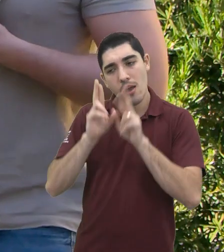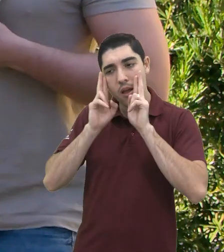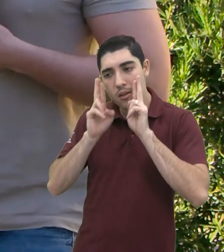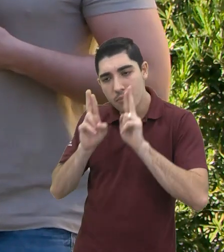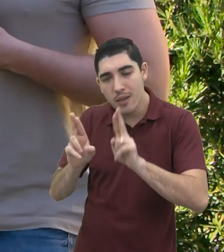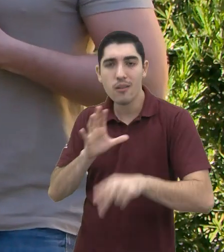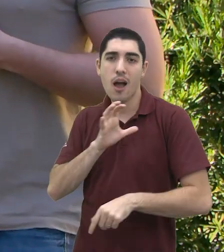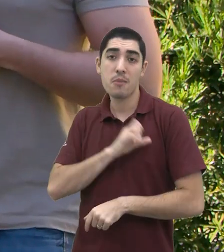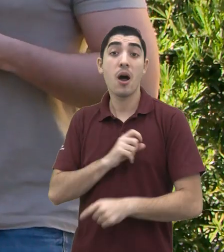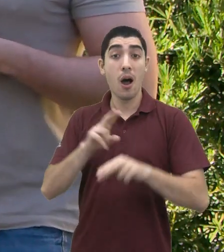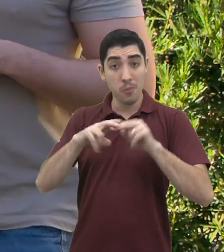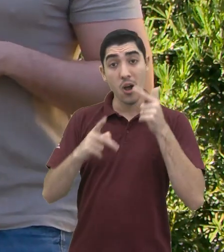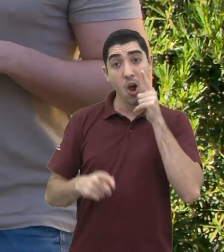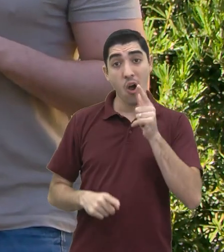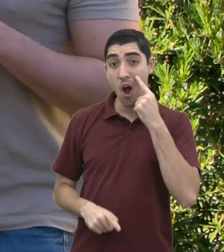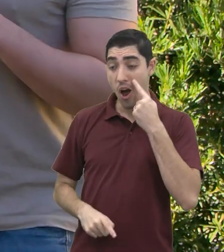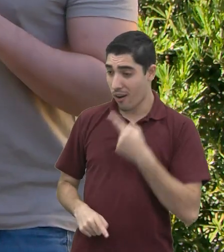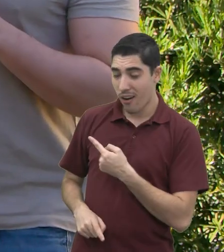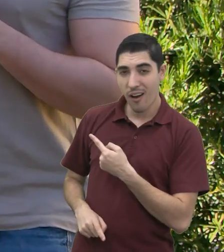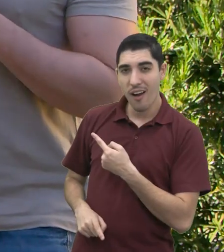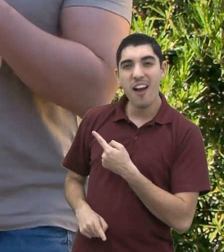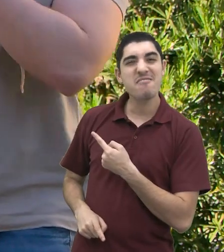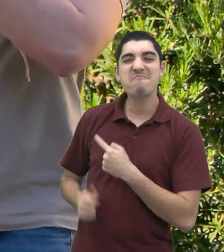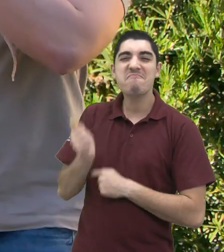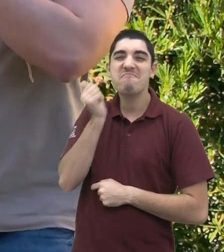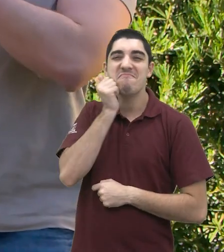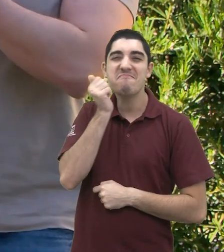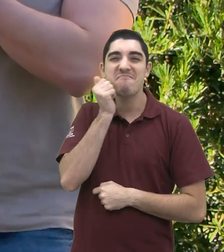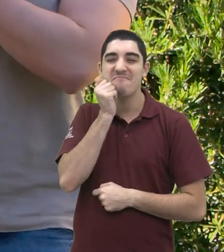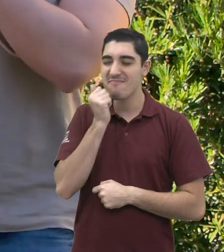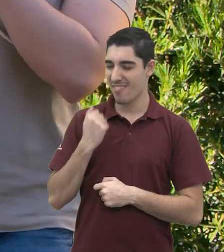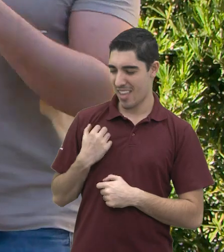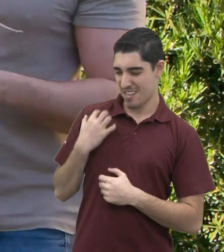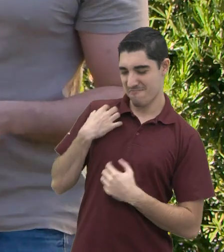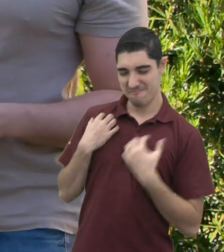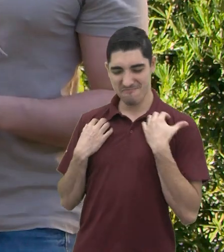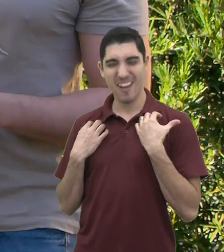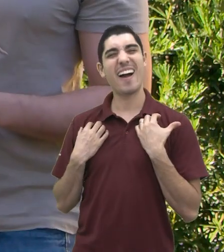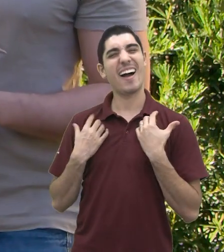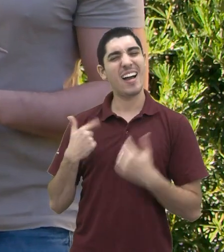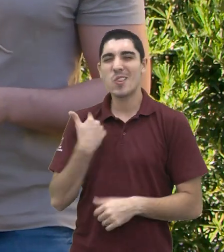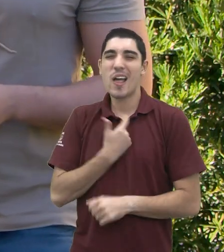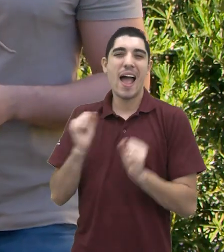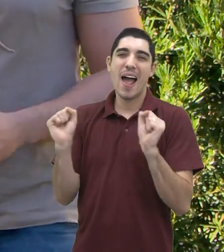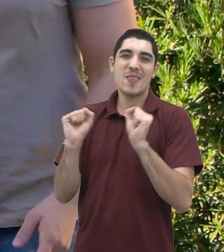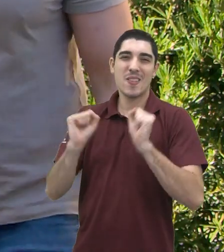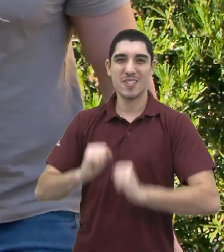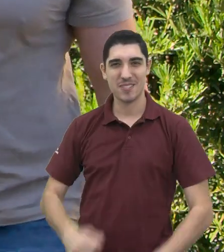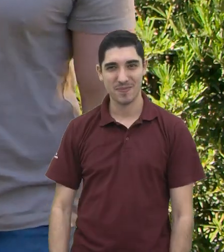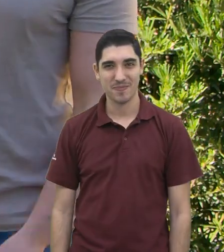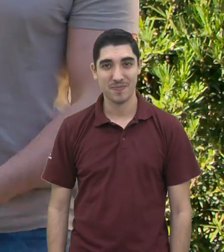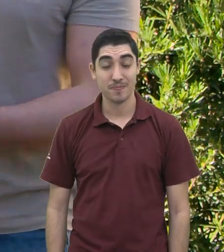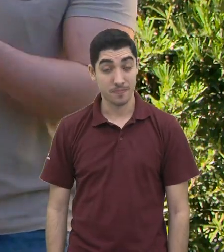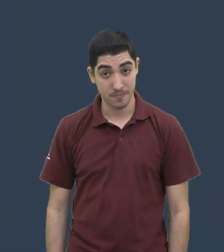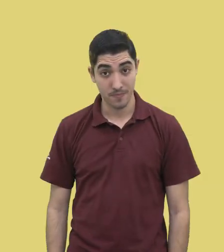carinho e com muito respeito. É por isso que eles acabam ficando assim, ó, sem vergonha de tudo, vão pro nosso ombro. É isso, e a gente